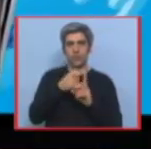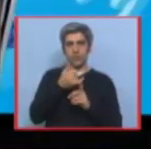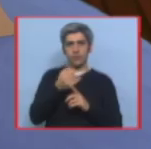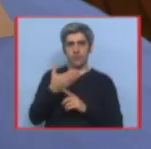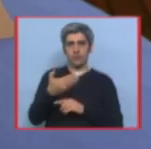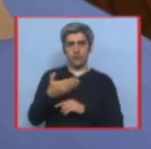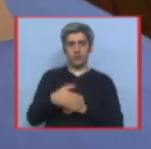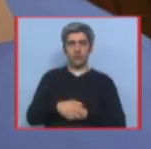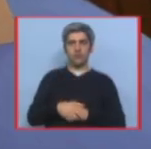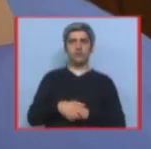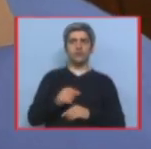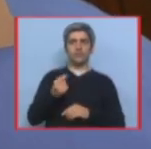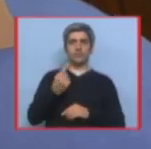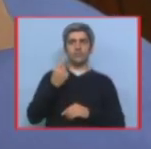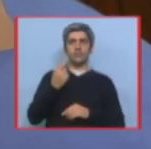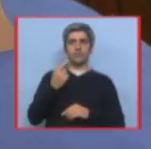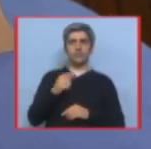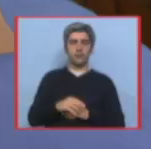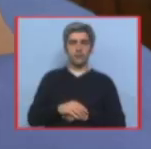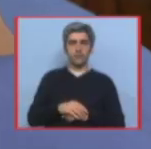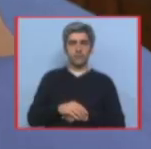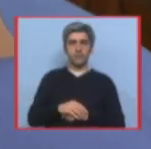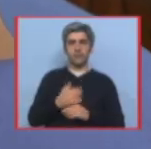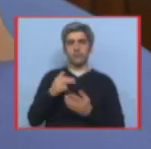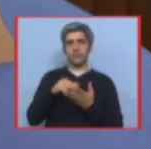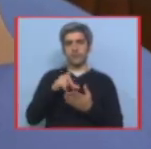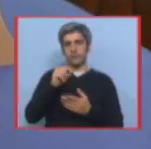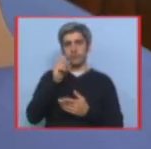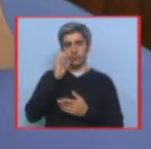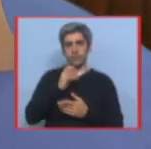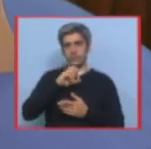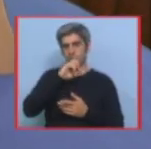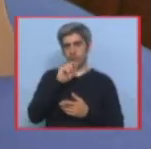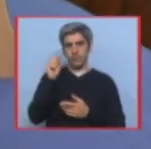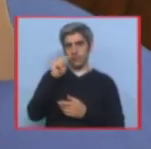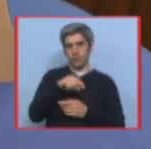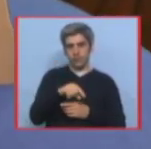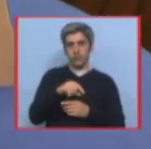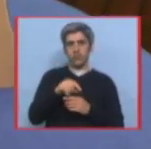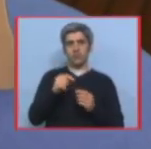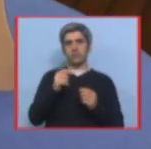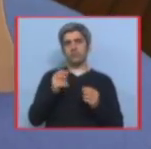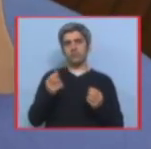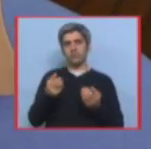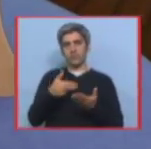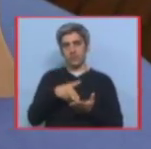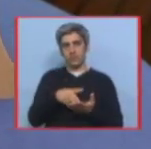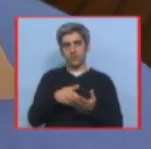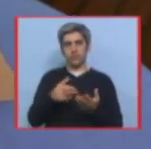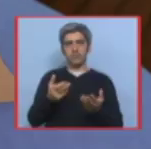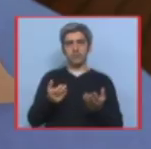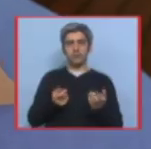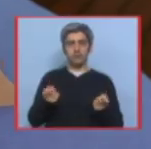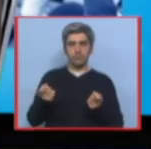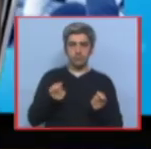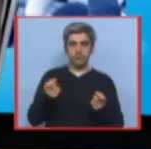2017. Foi o primeiro. E com a presença também do Sr. Bispo, que presidiu a celebração, com toda uma